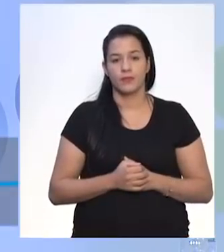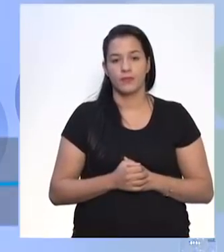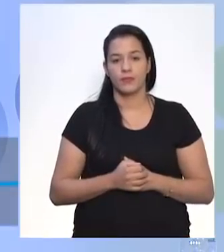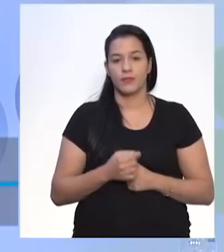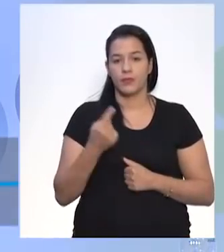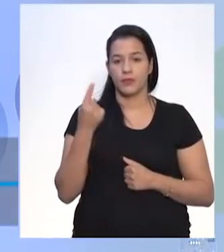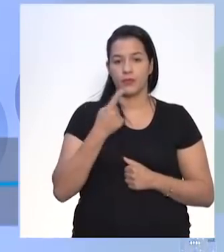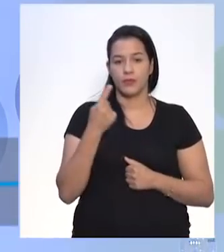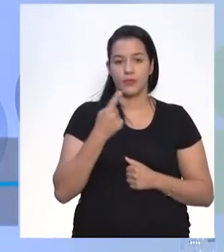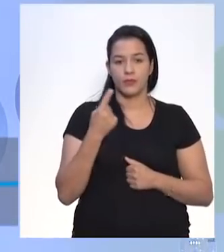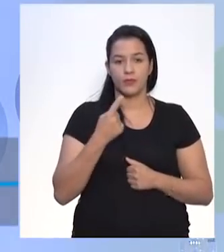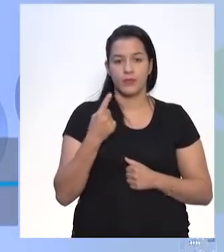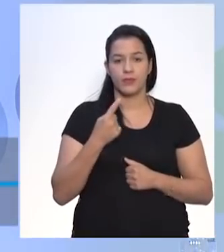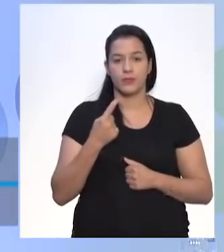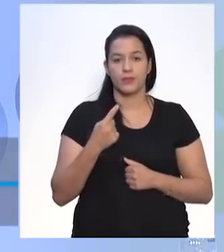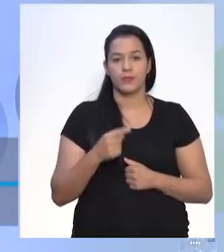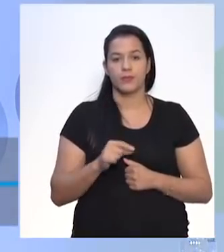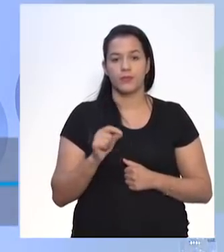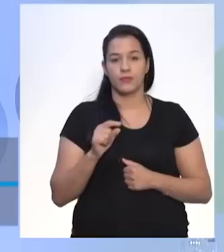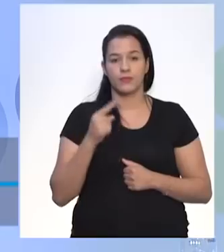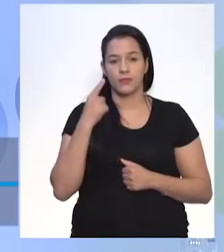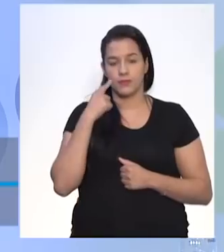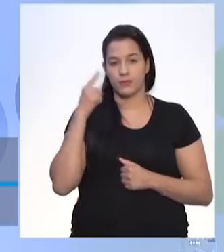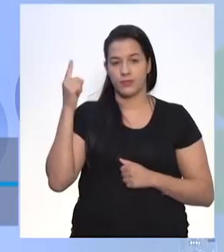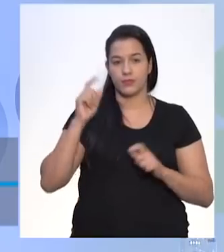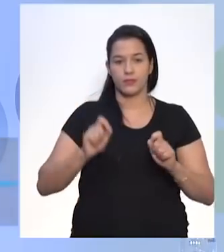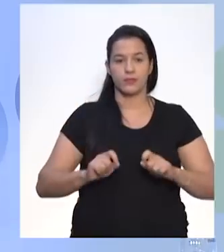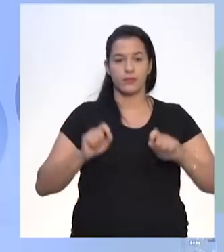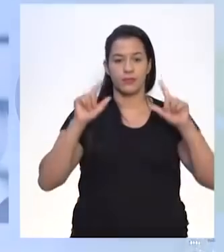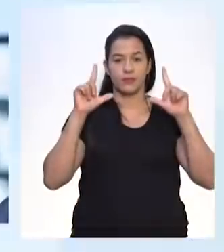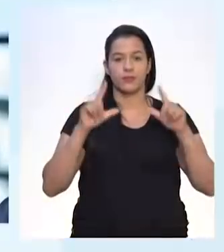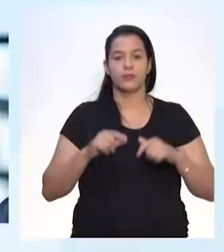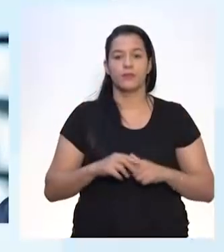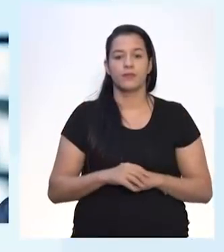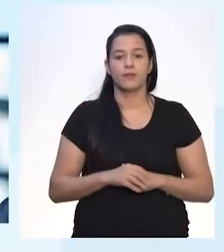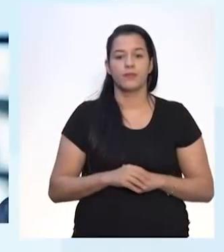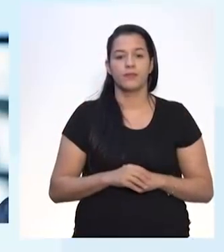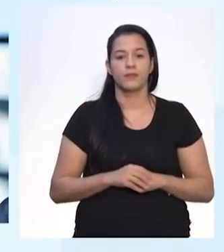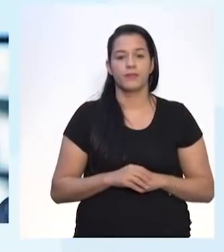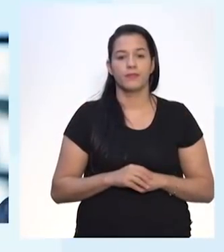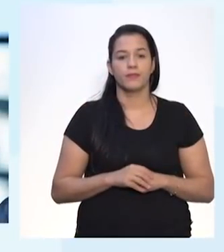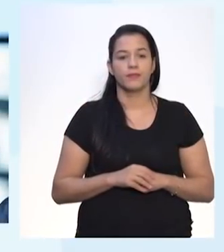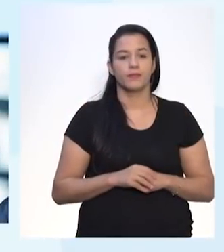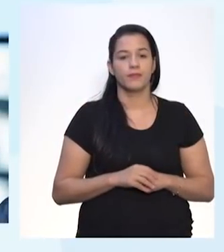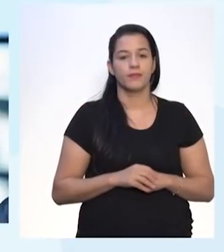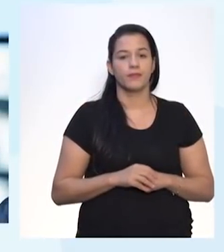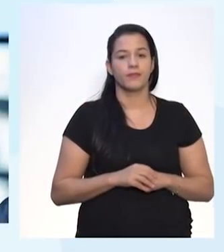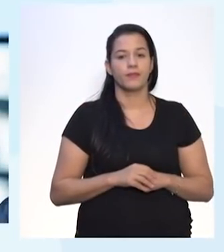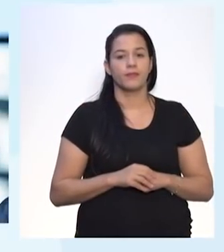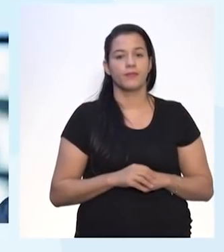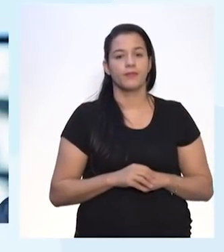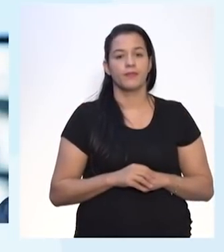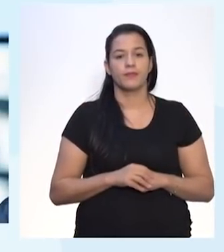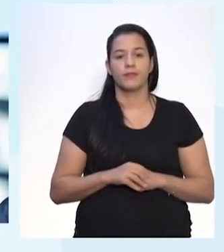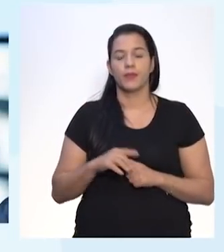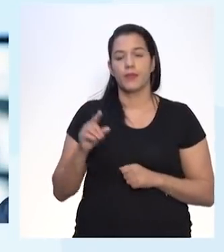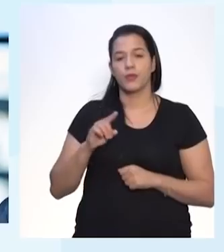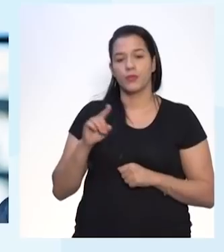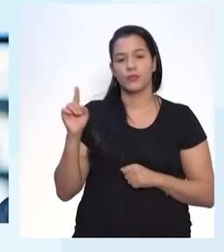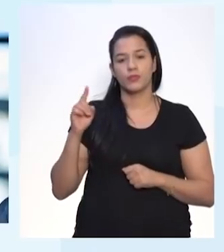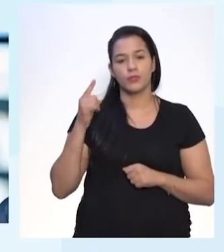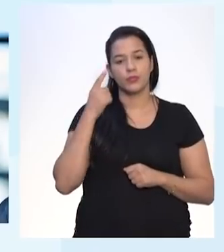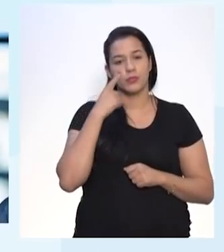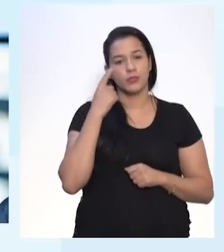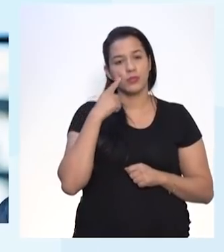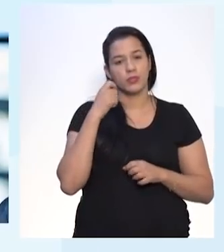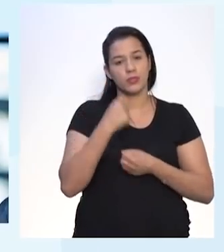primeiro papelzinho colorido, vejam aí na tela para vocês, vocês vão escrever o que